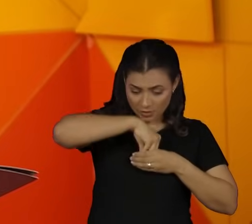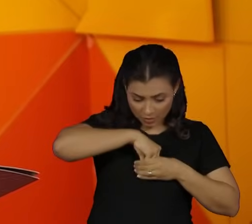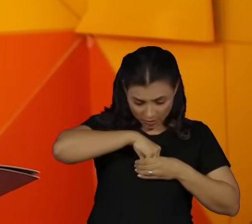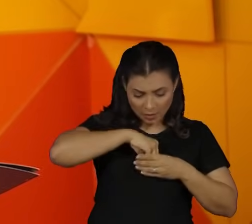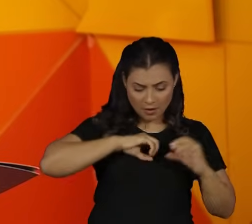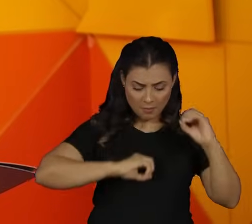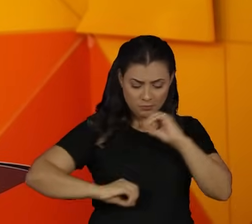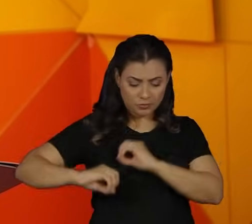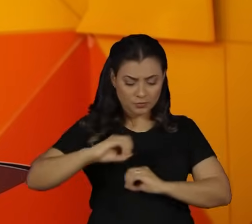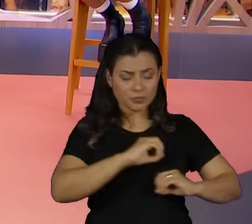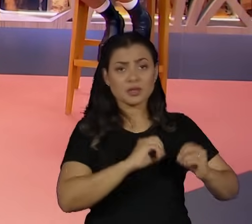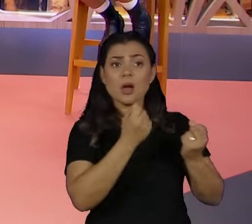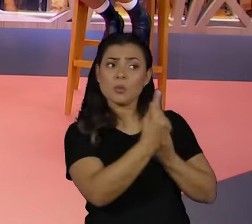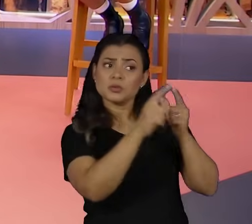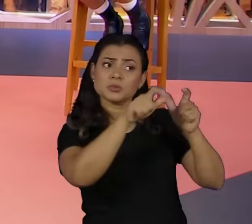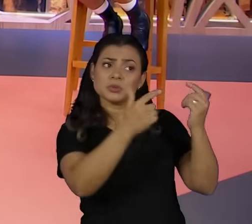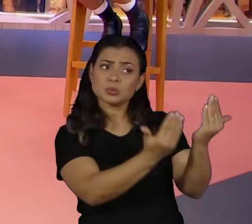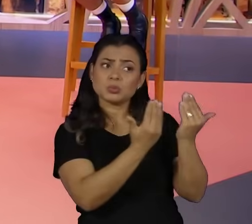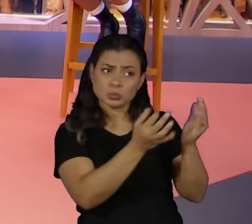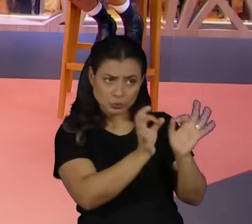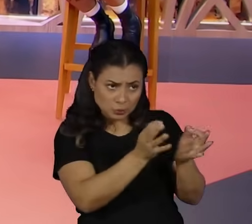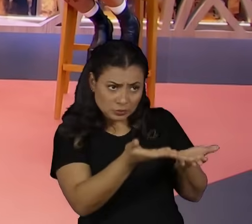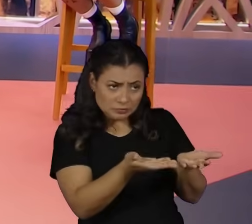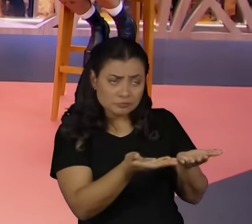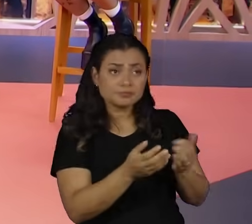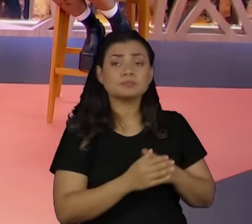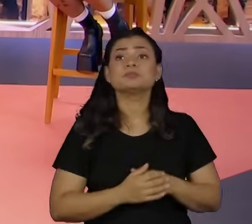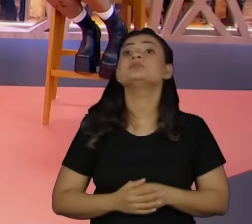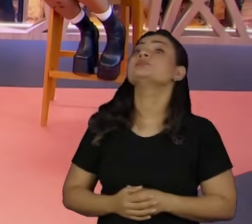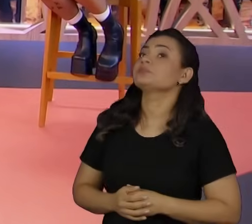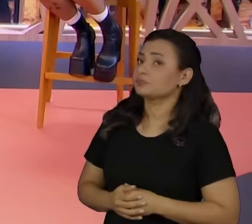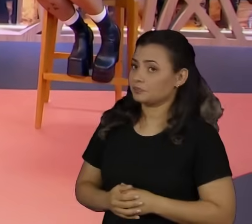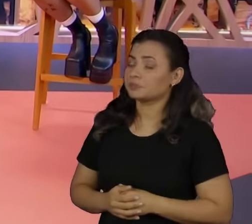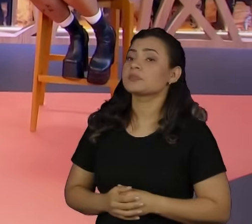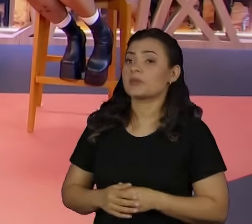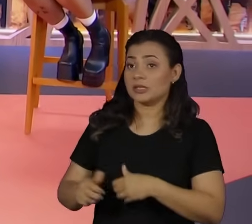desconfiança disso. Sim. Olha só,